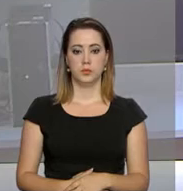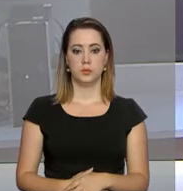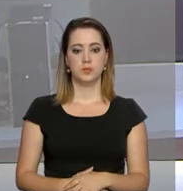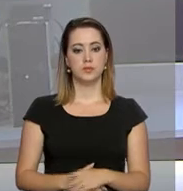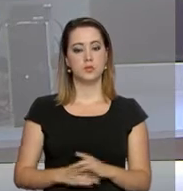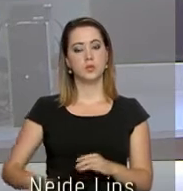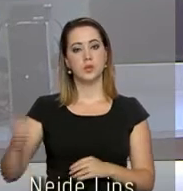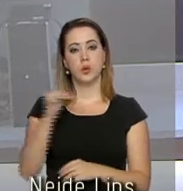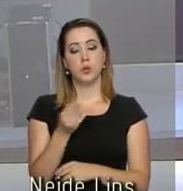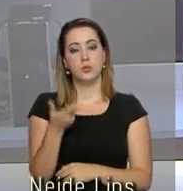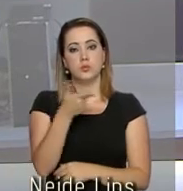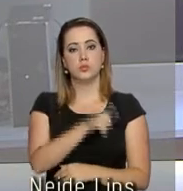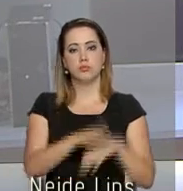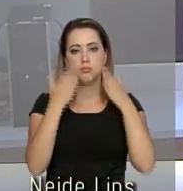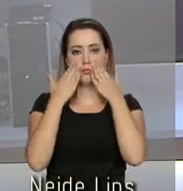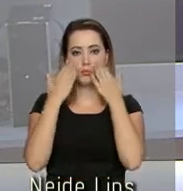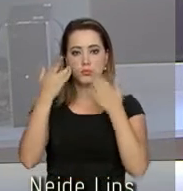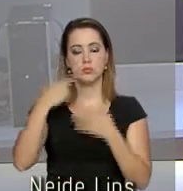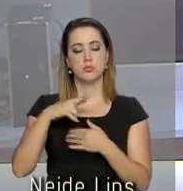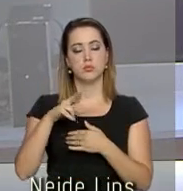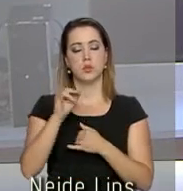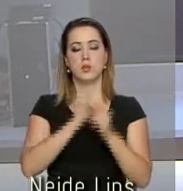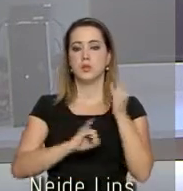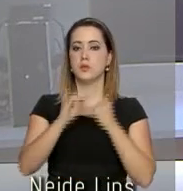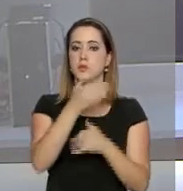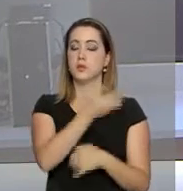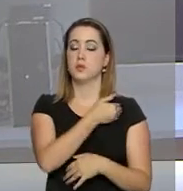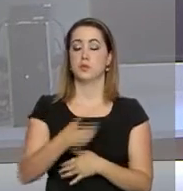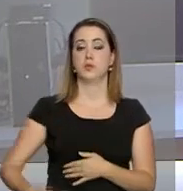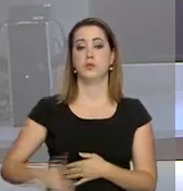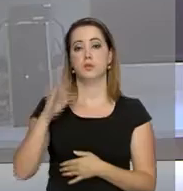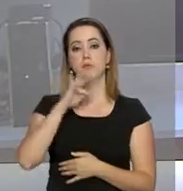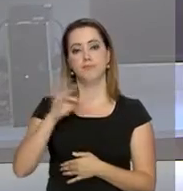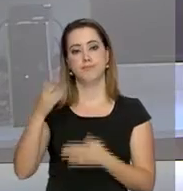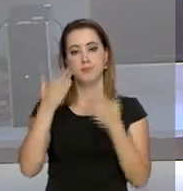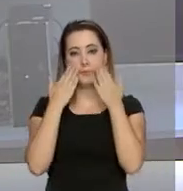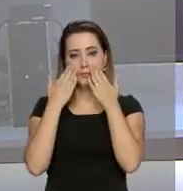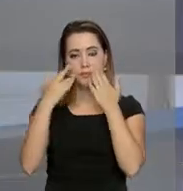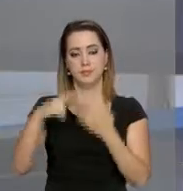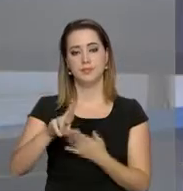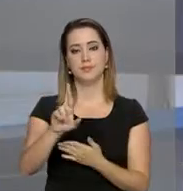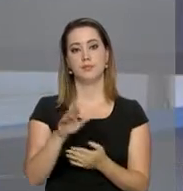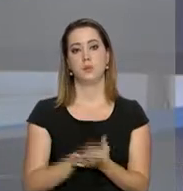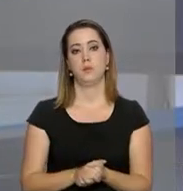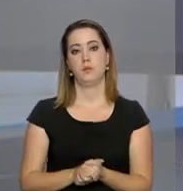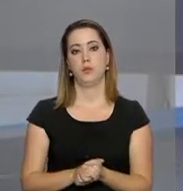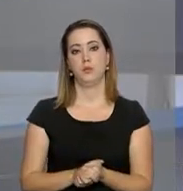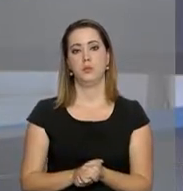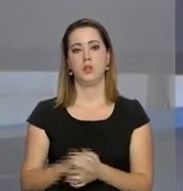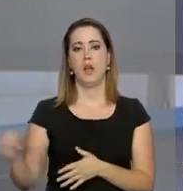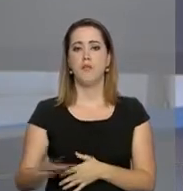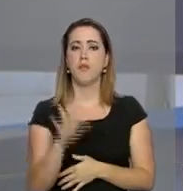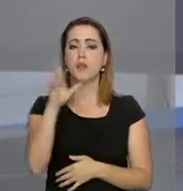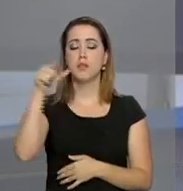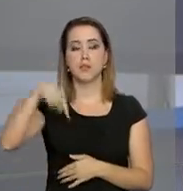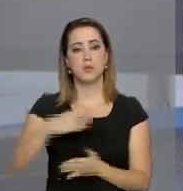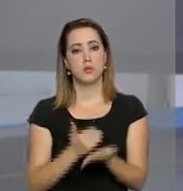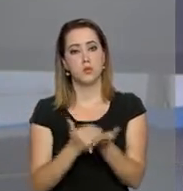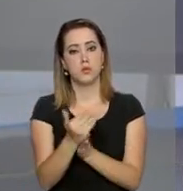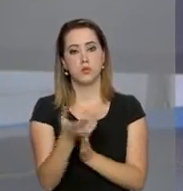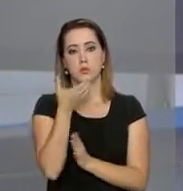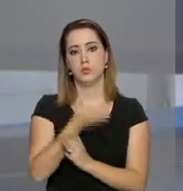olá estamos de volta com as notícias do governo federal aqui no repórter nbr a inflação neste início de dezembro